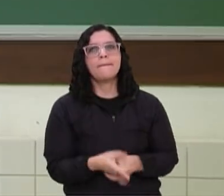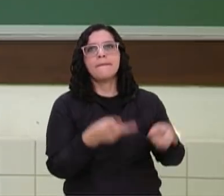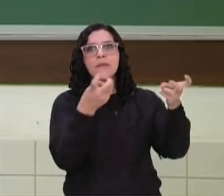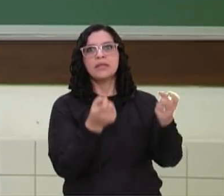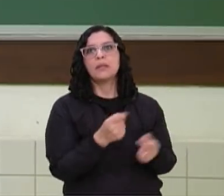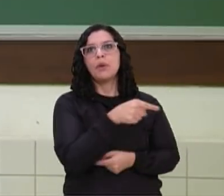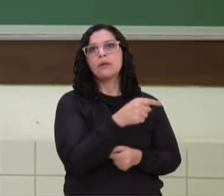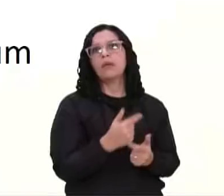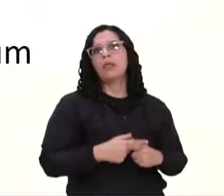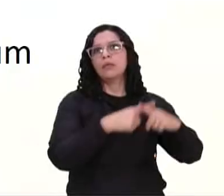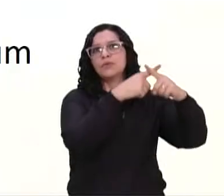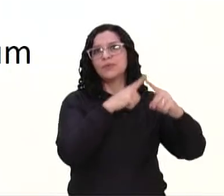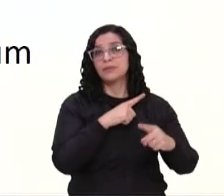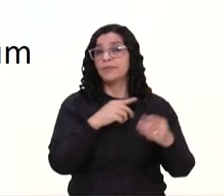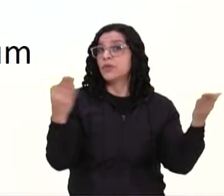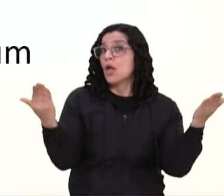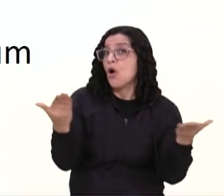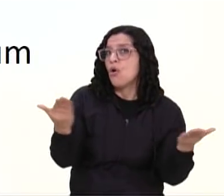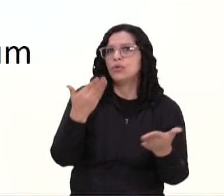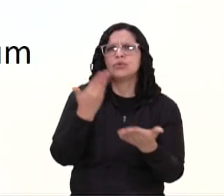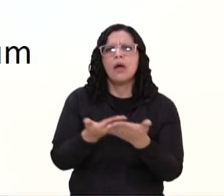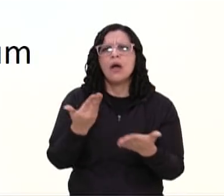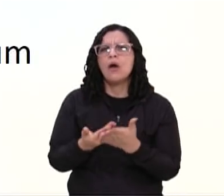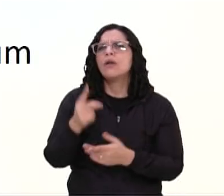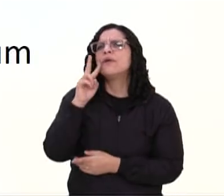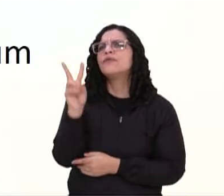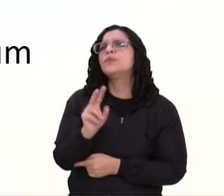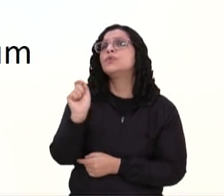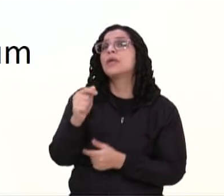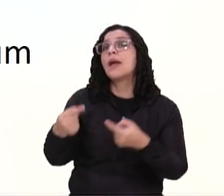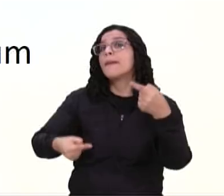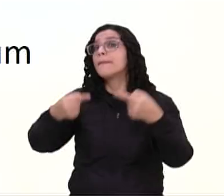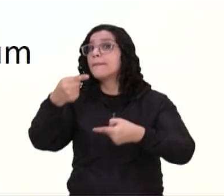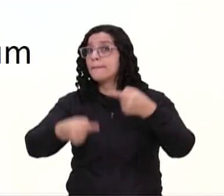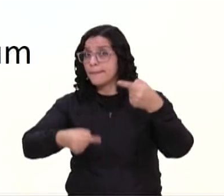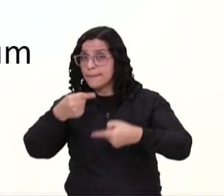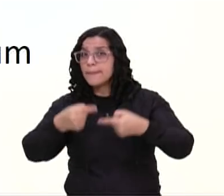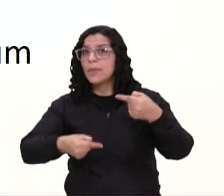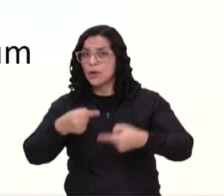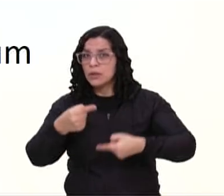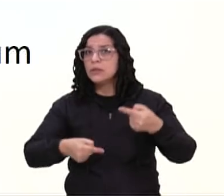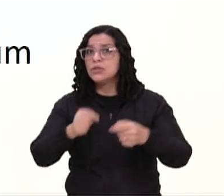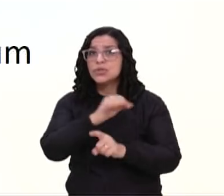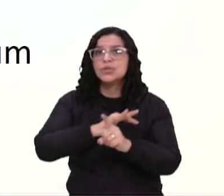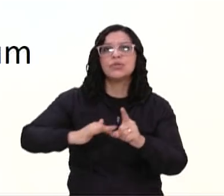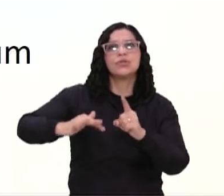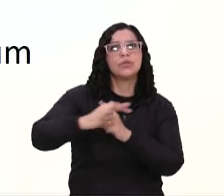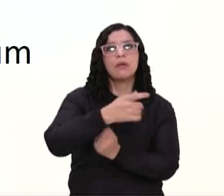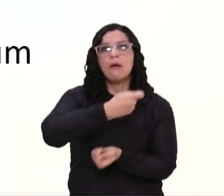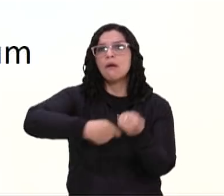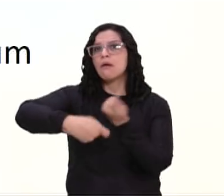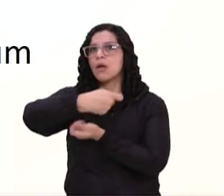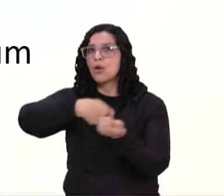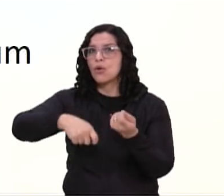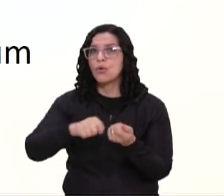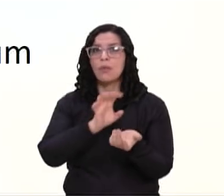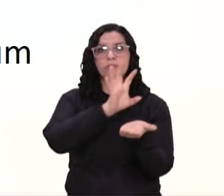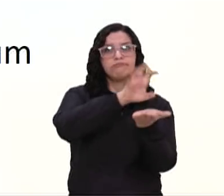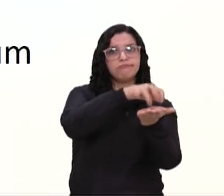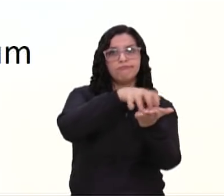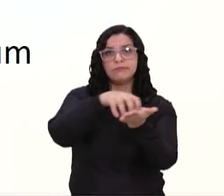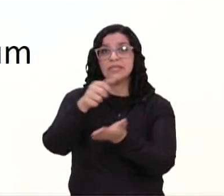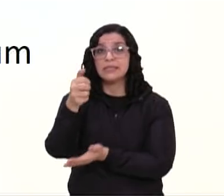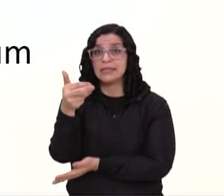na aula de hoje? O que nós analisamos é como era a política e a sociedade e a economia das 13